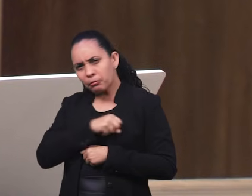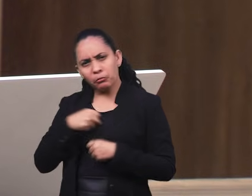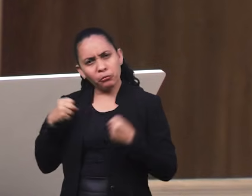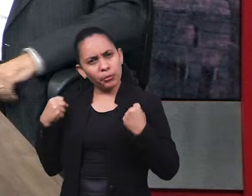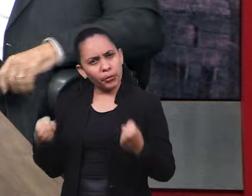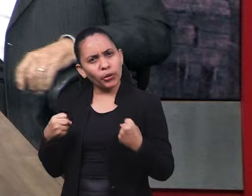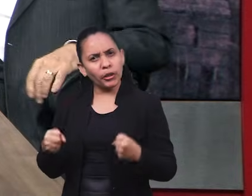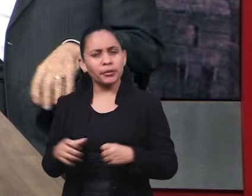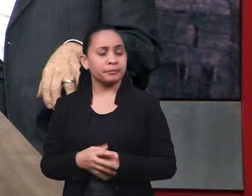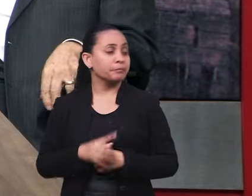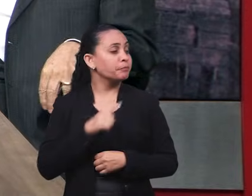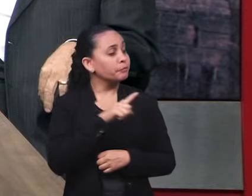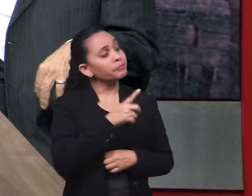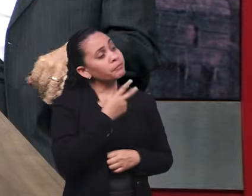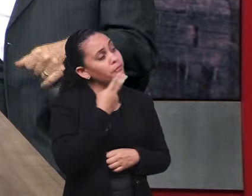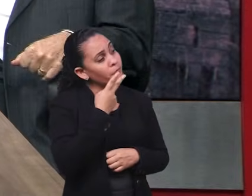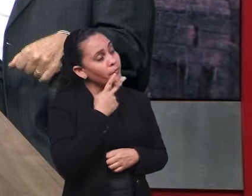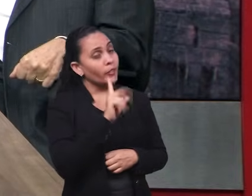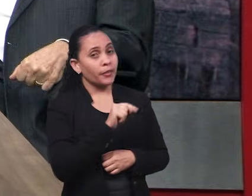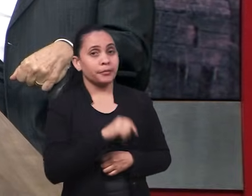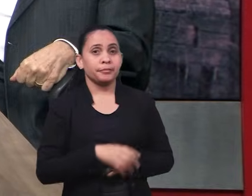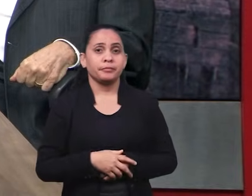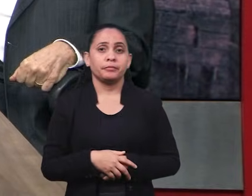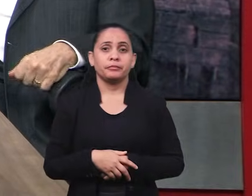Deus. Exatamente. Pastor Jorgênio.